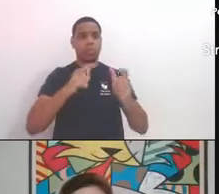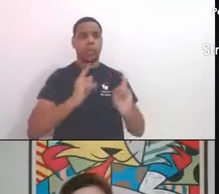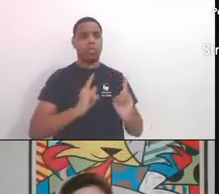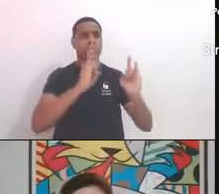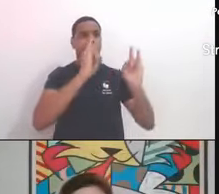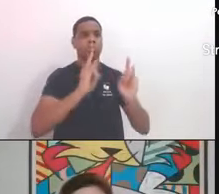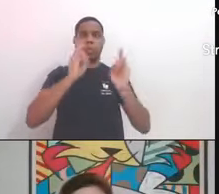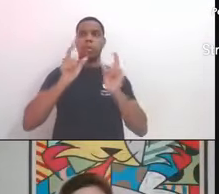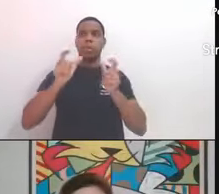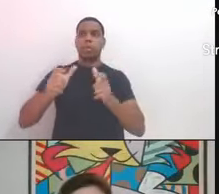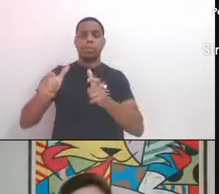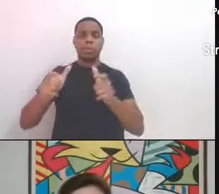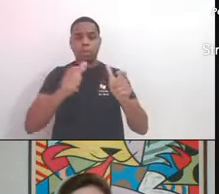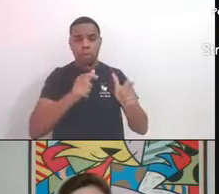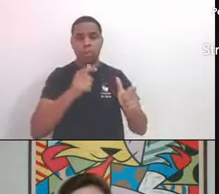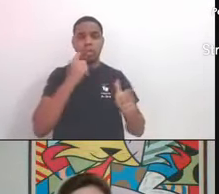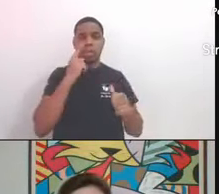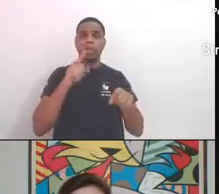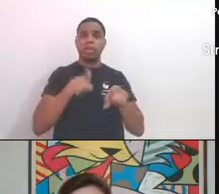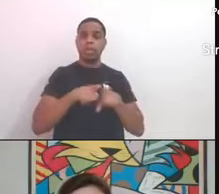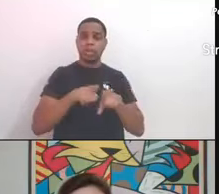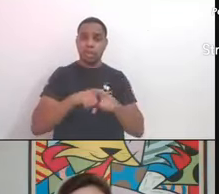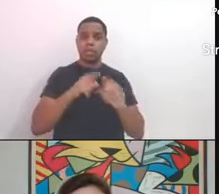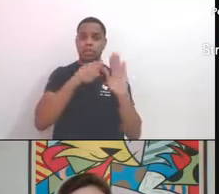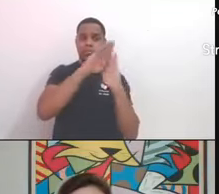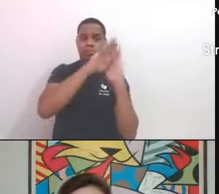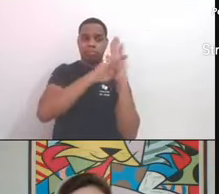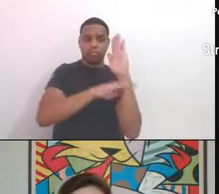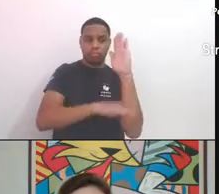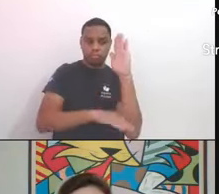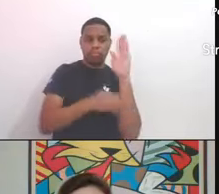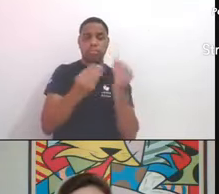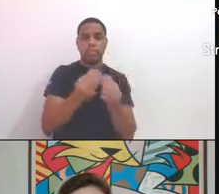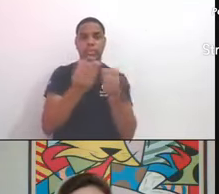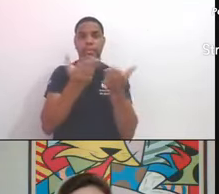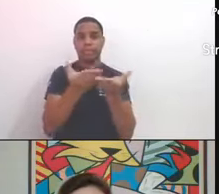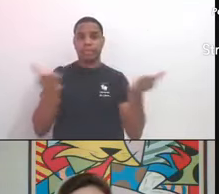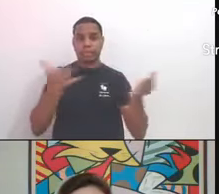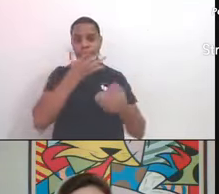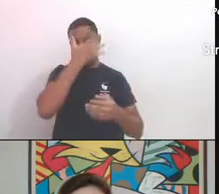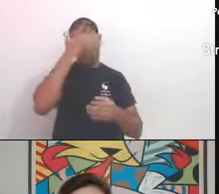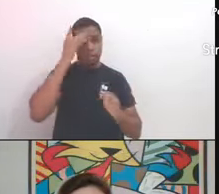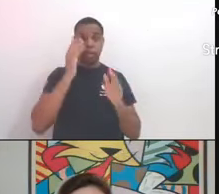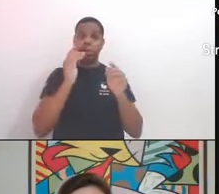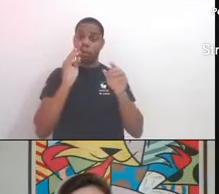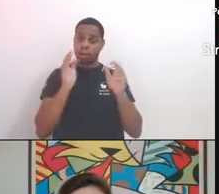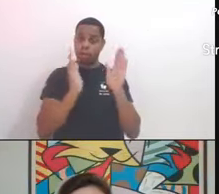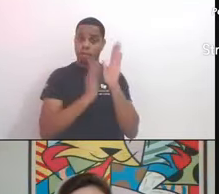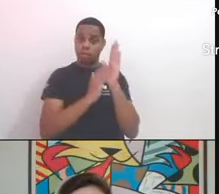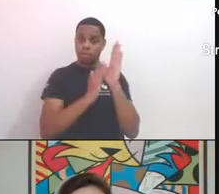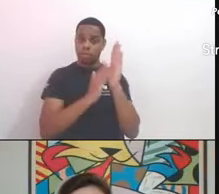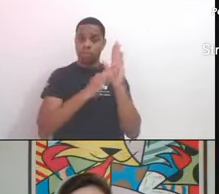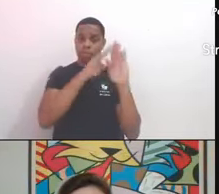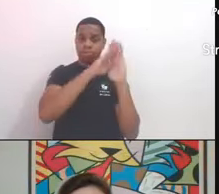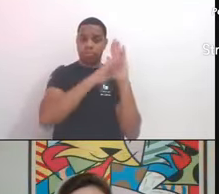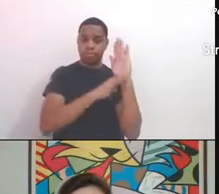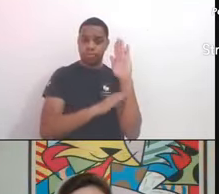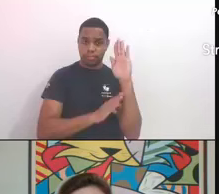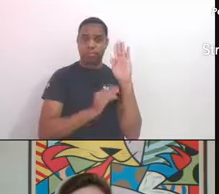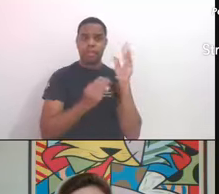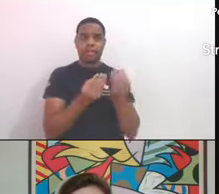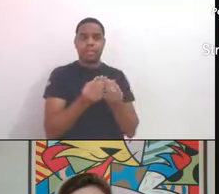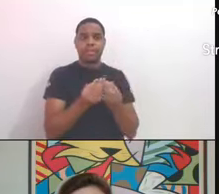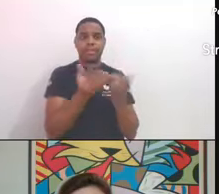isso, do ponto de vista da sua programação, do seu conceito, da sua proposta institucional,